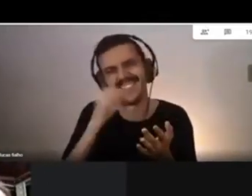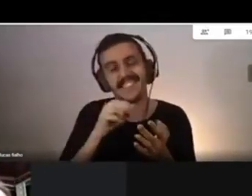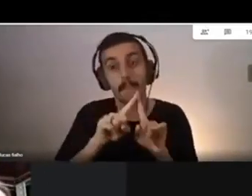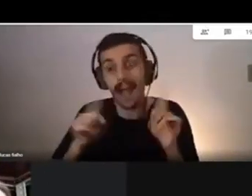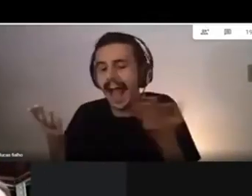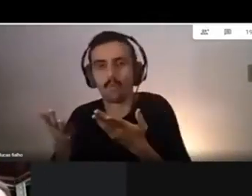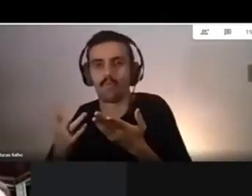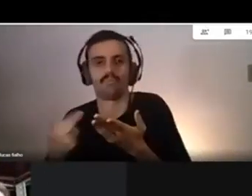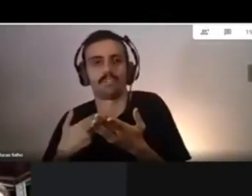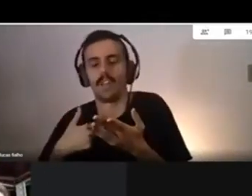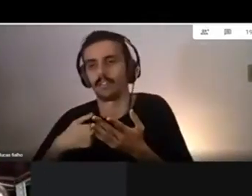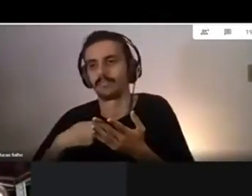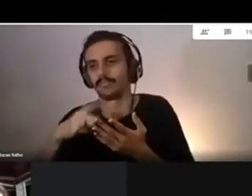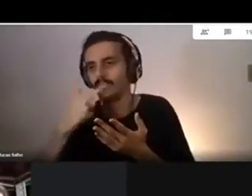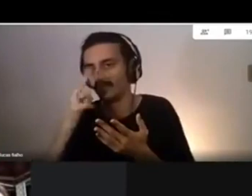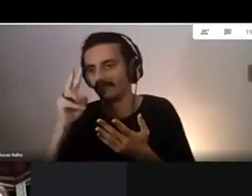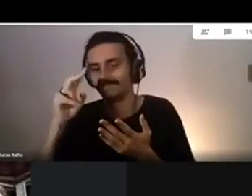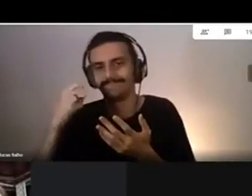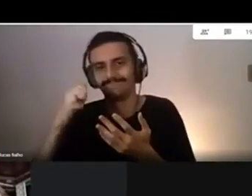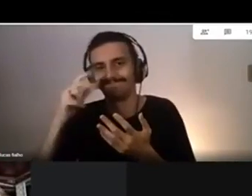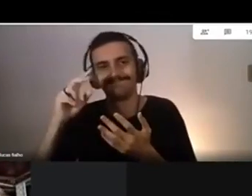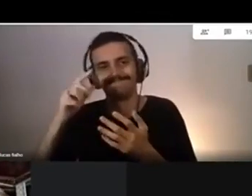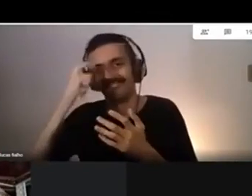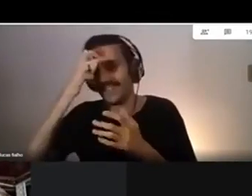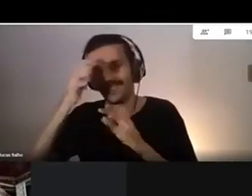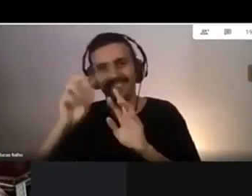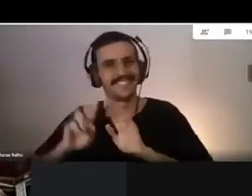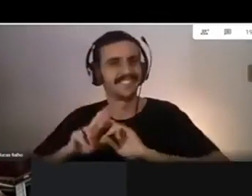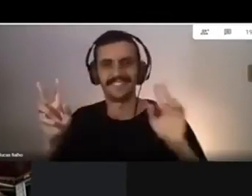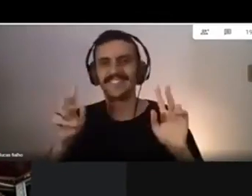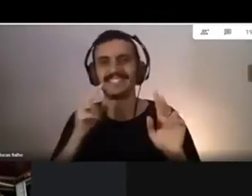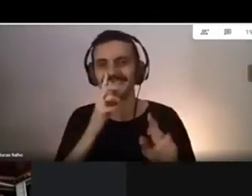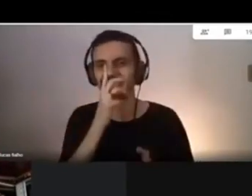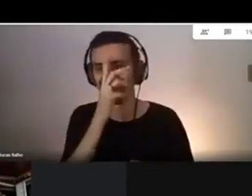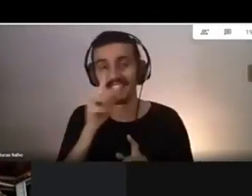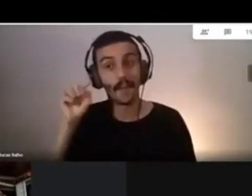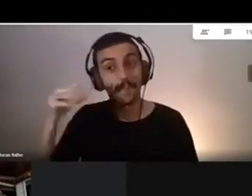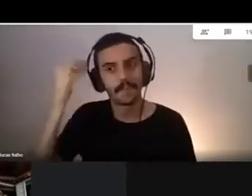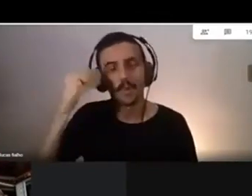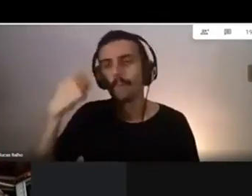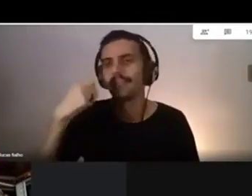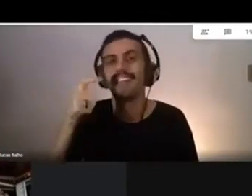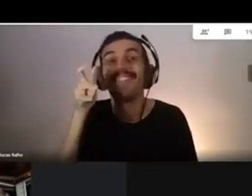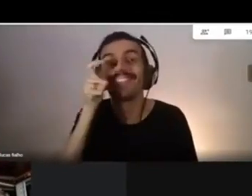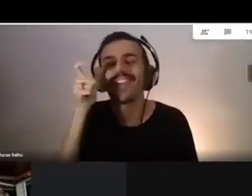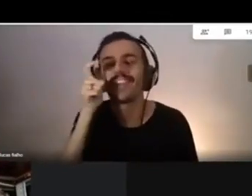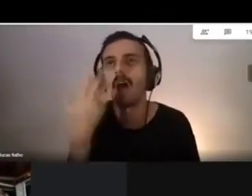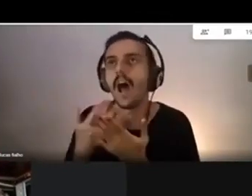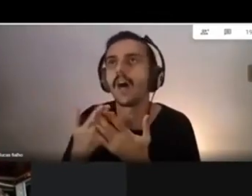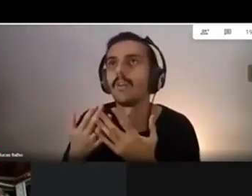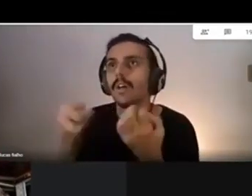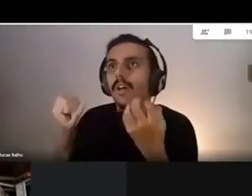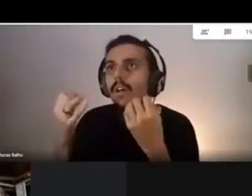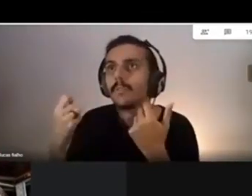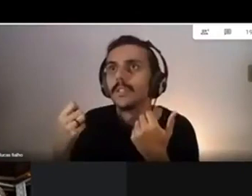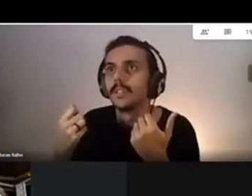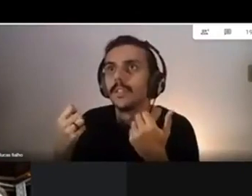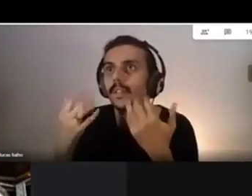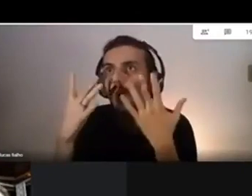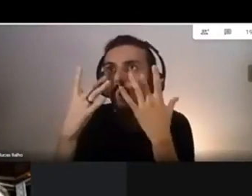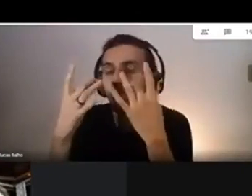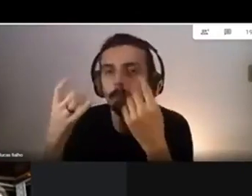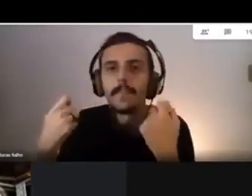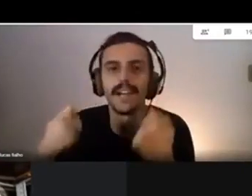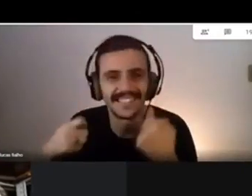A psicologia não, tu precisa muito das aulas. Então, é tudo uma readaptação.